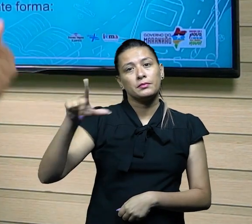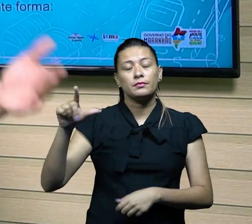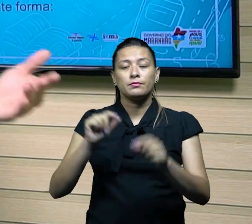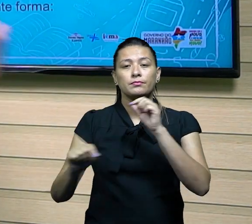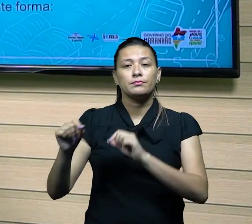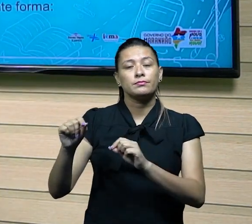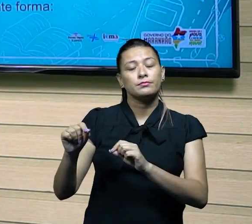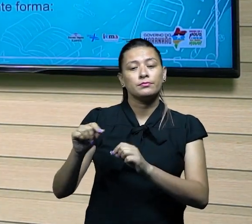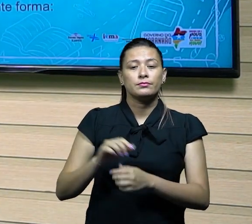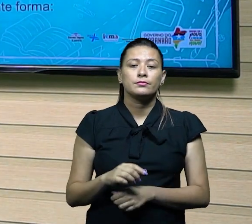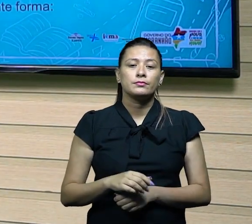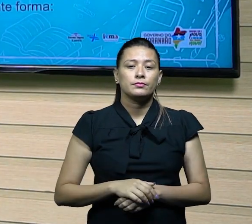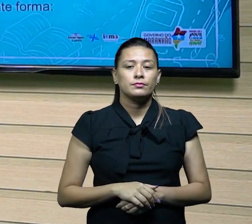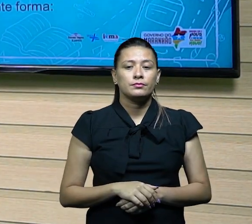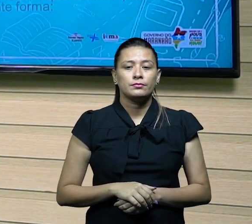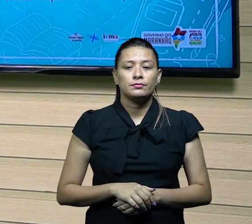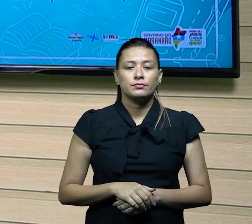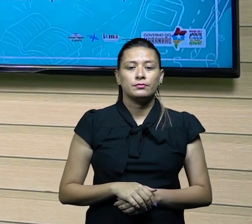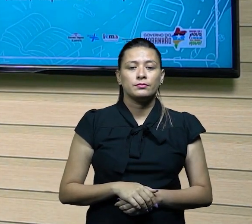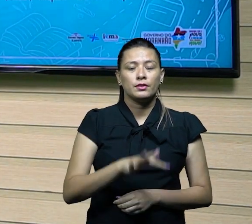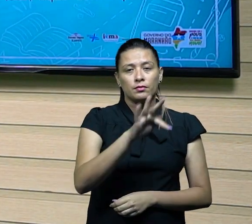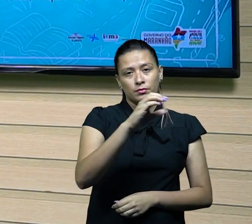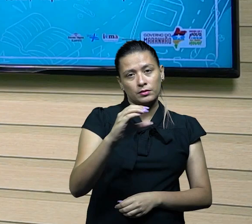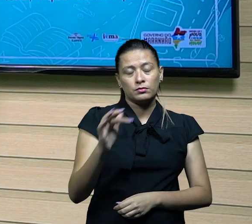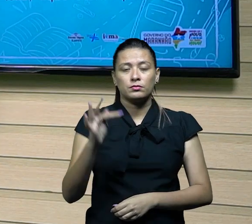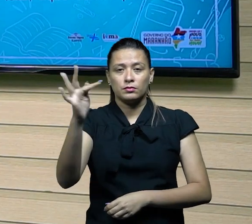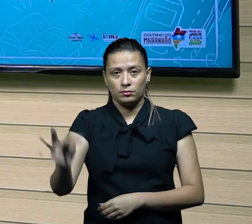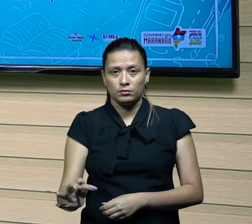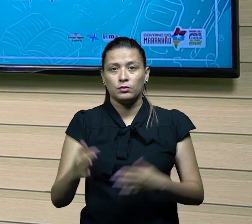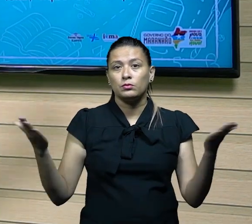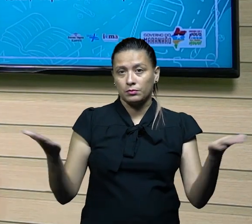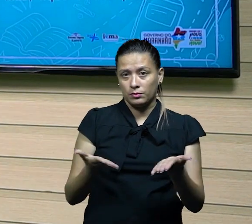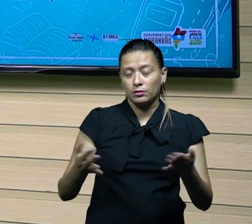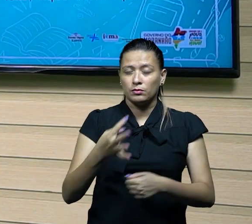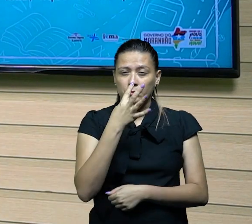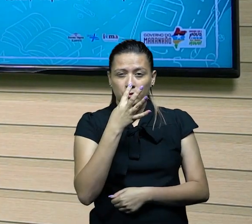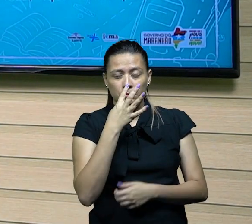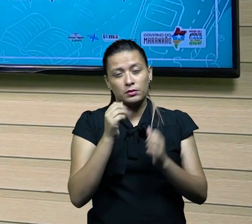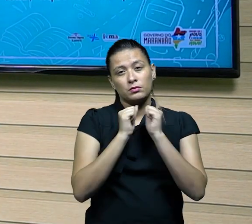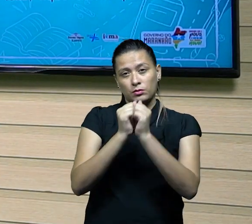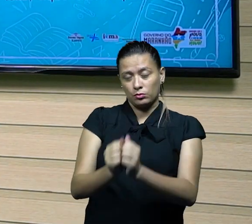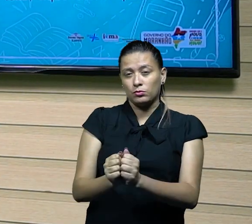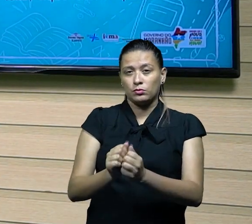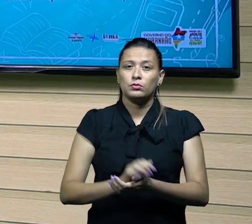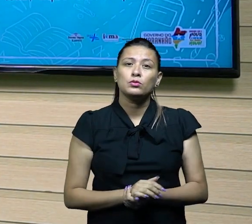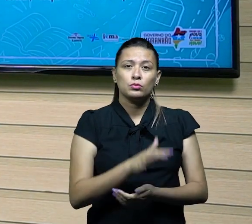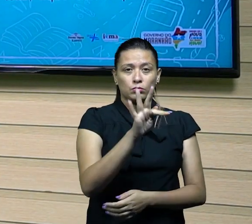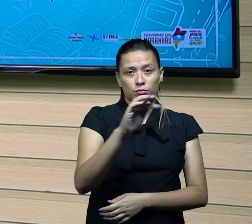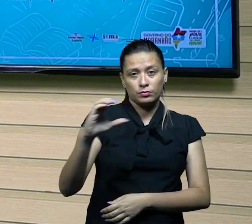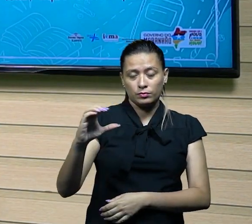caixa futuros para a realidade, o VPL, a taxa interna de retorno modificada, ela vai levar